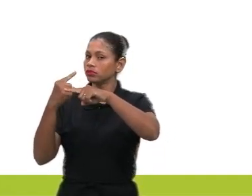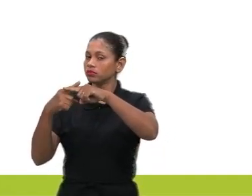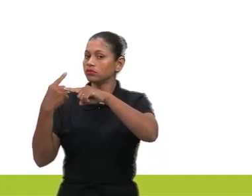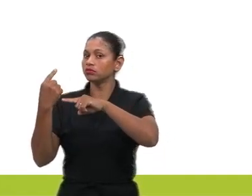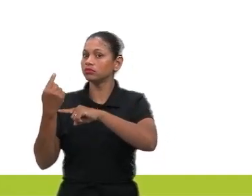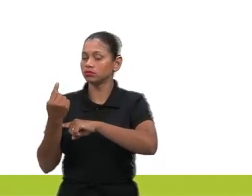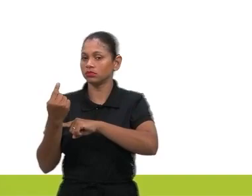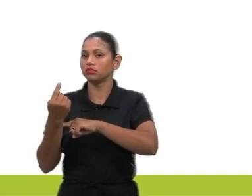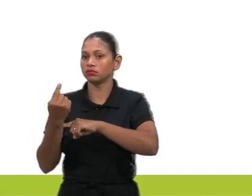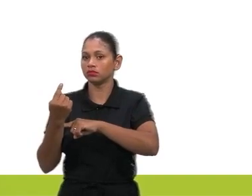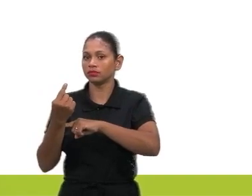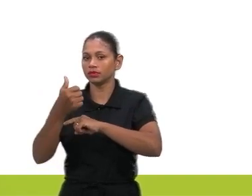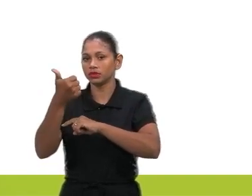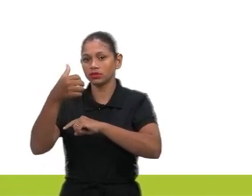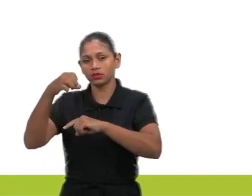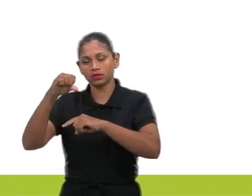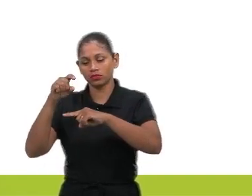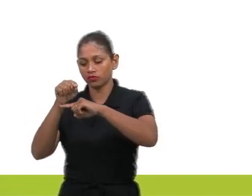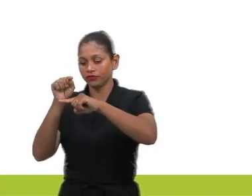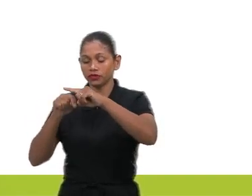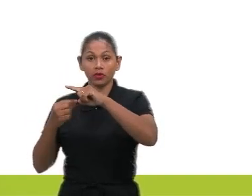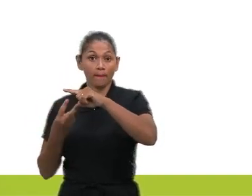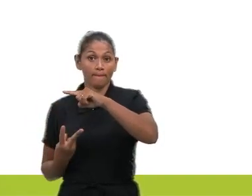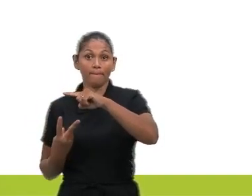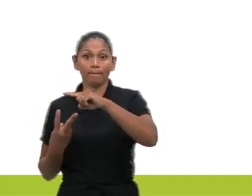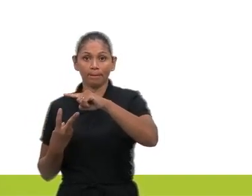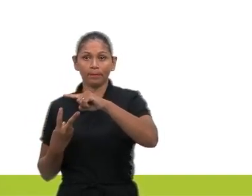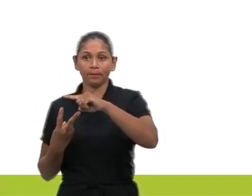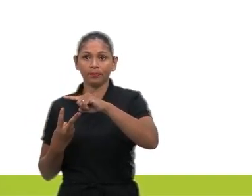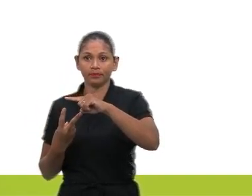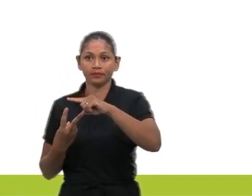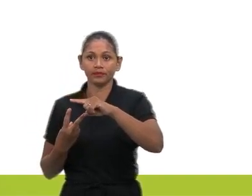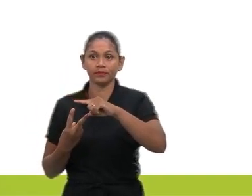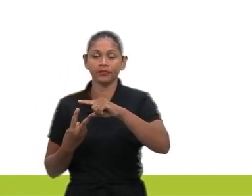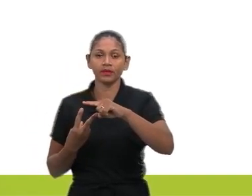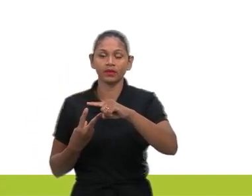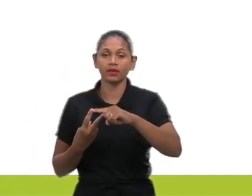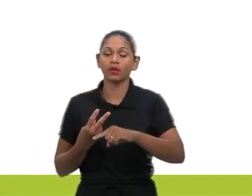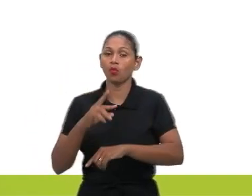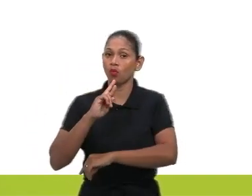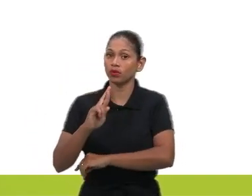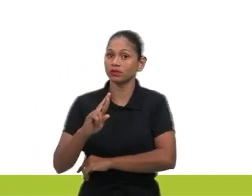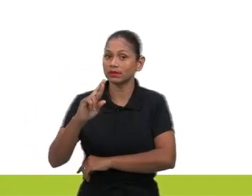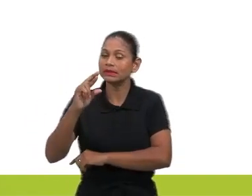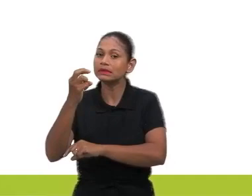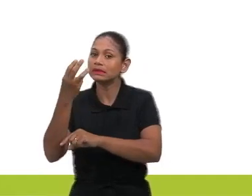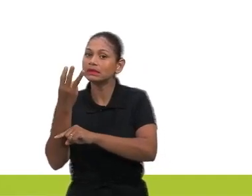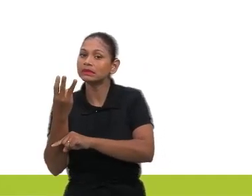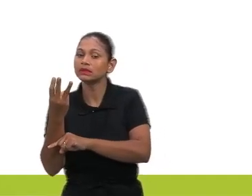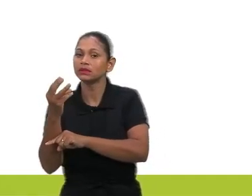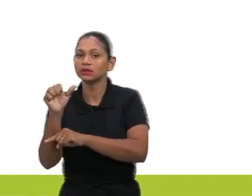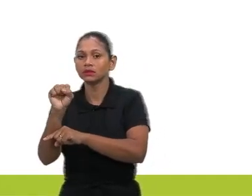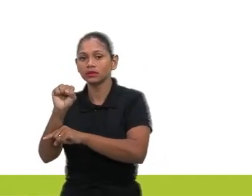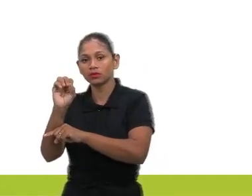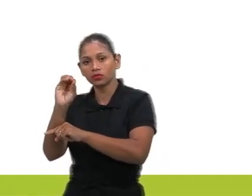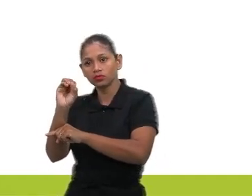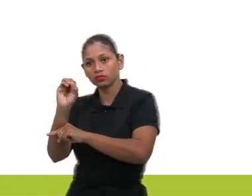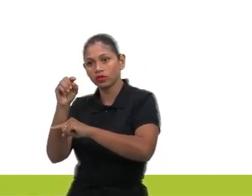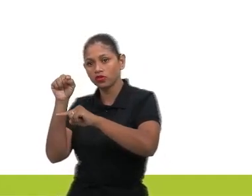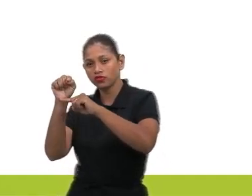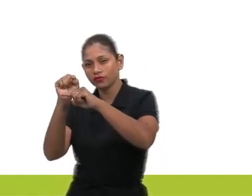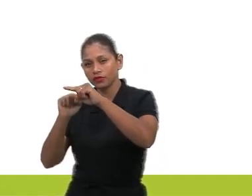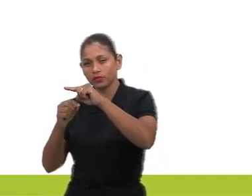20 vezes 19 dividido por 2. 20 vezes 19 é 380. Dividido por 2, isso aqui me dá como